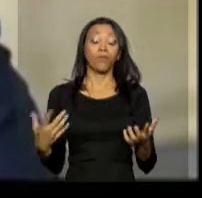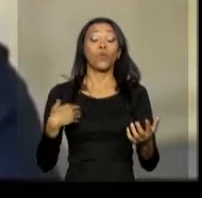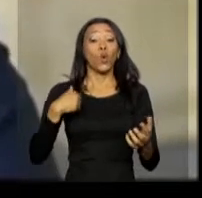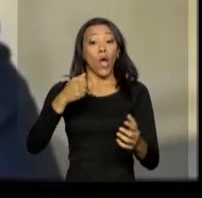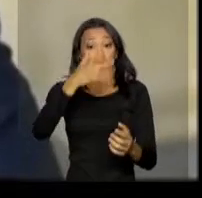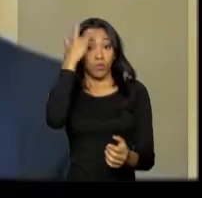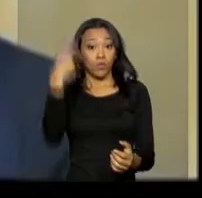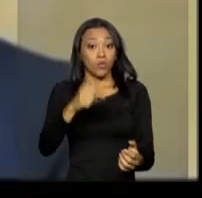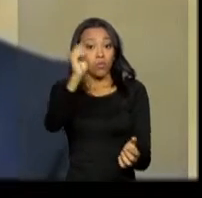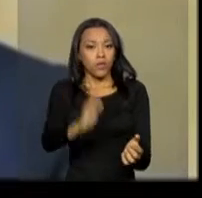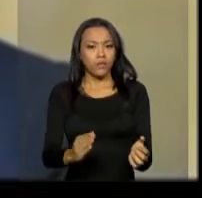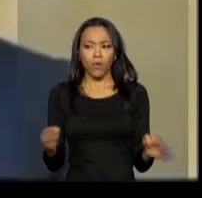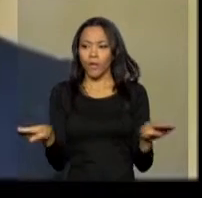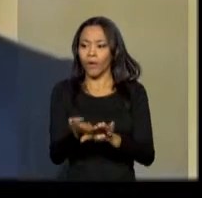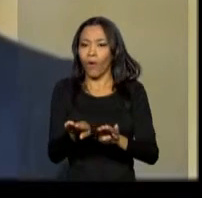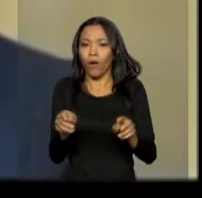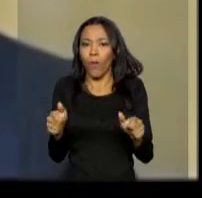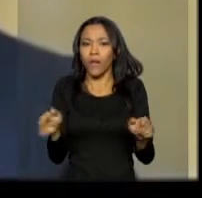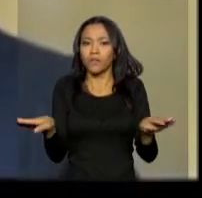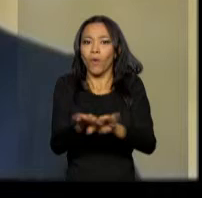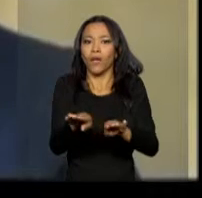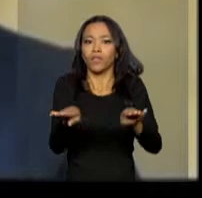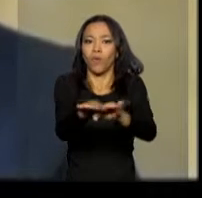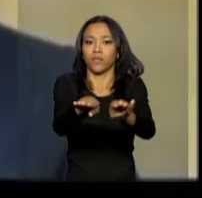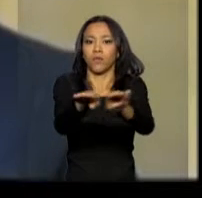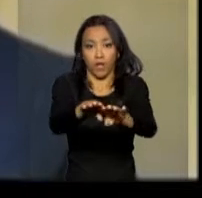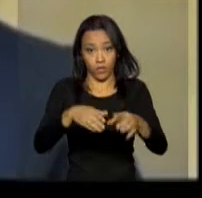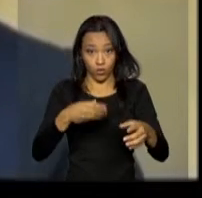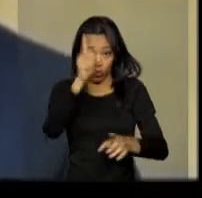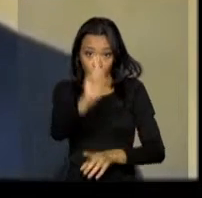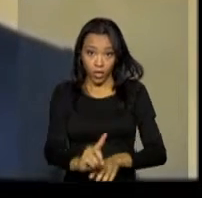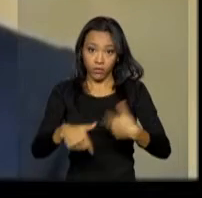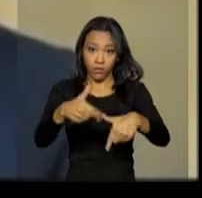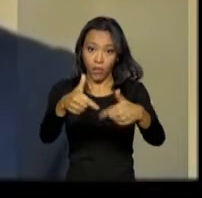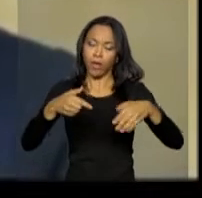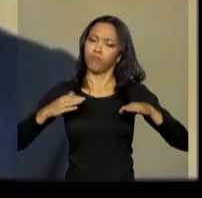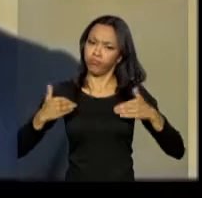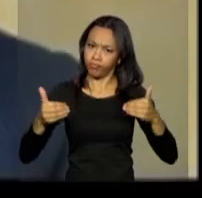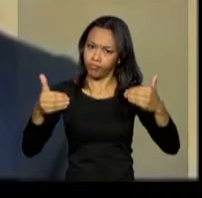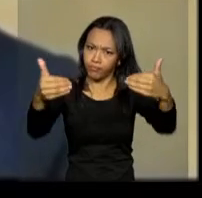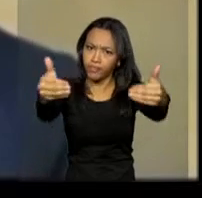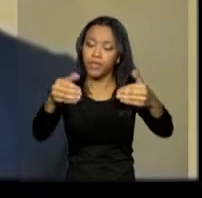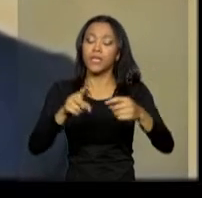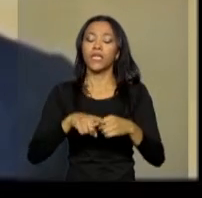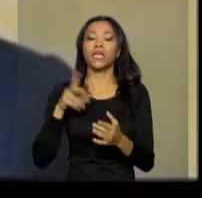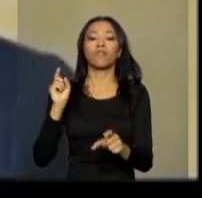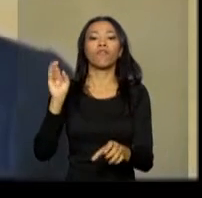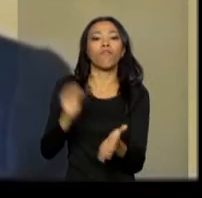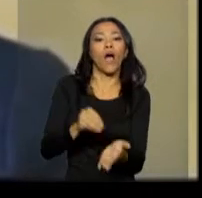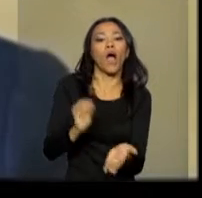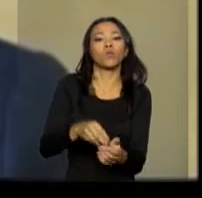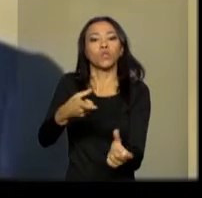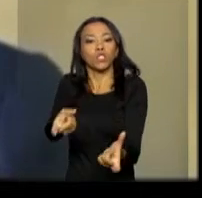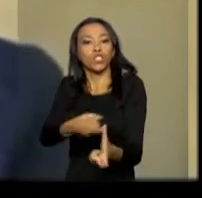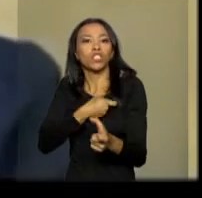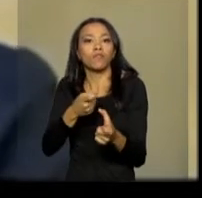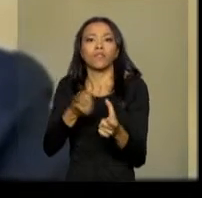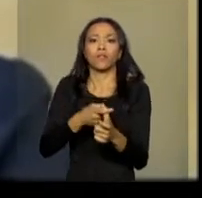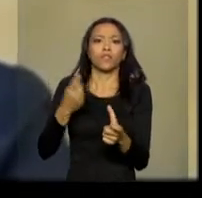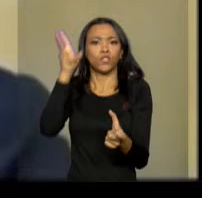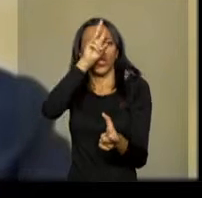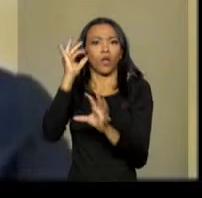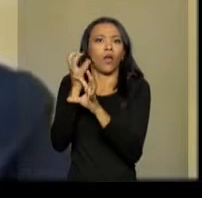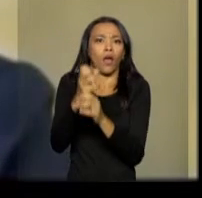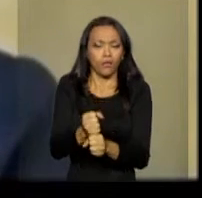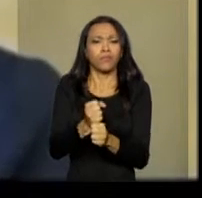tornando mais iguais. Os direitos trabalhistas avançam e as dívidas sociais históricas estão sendo resgatadas,